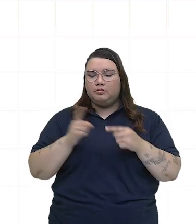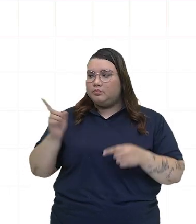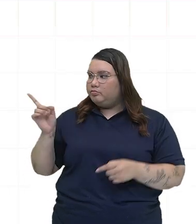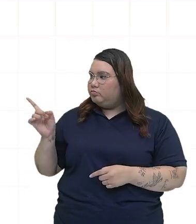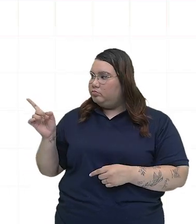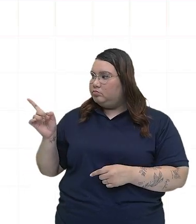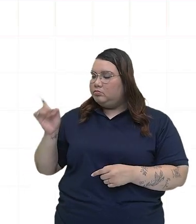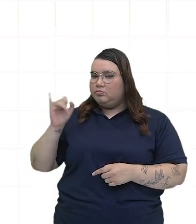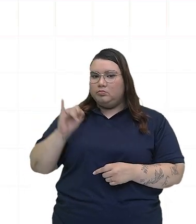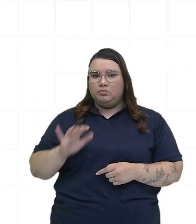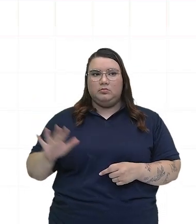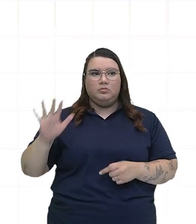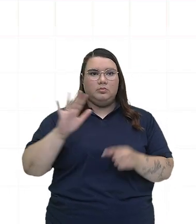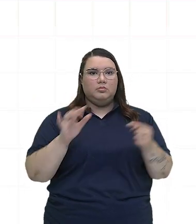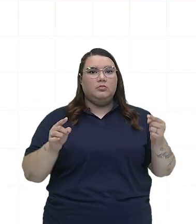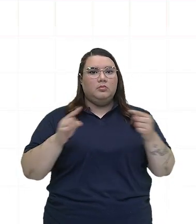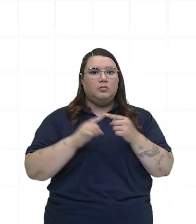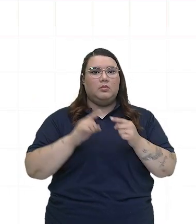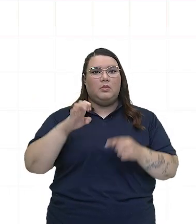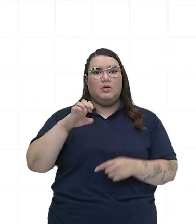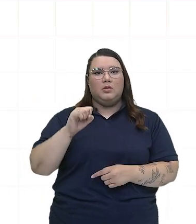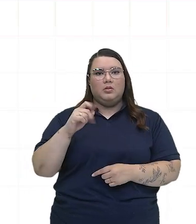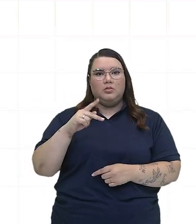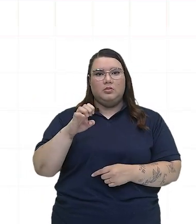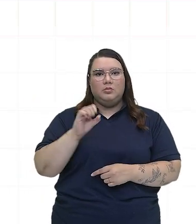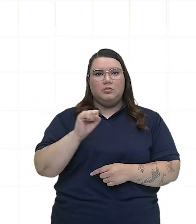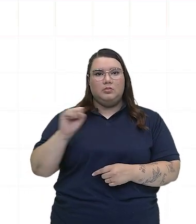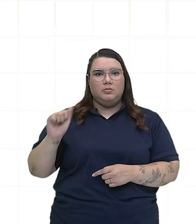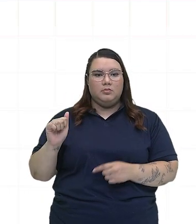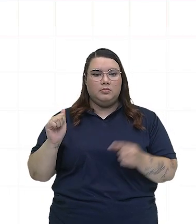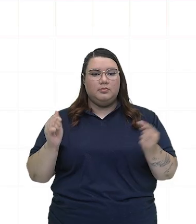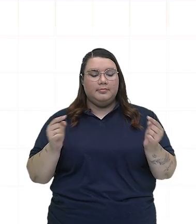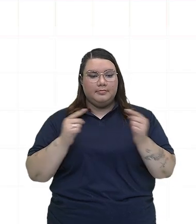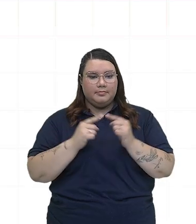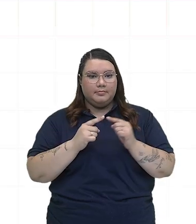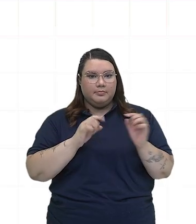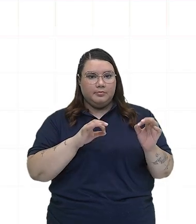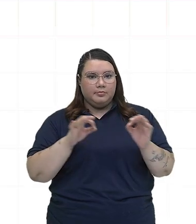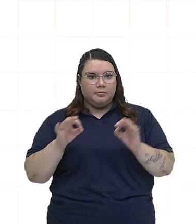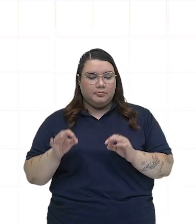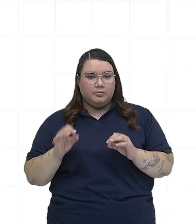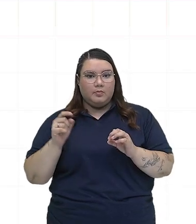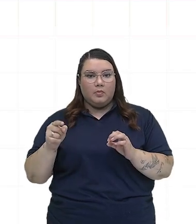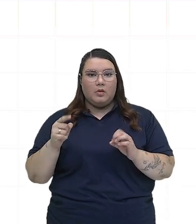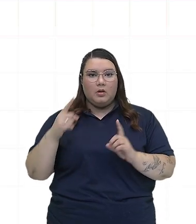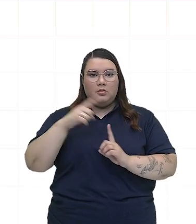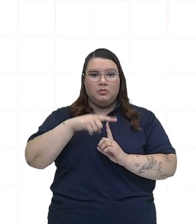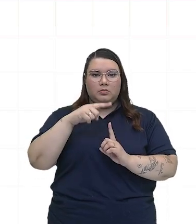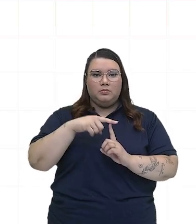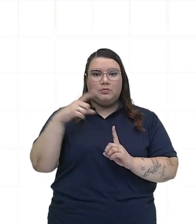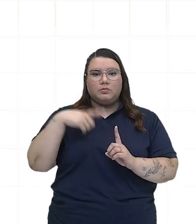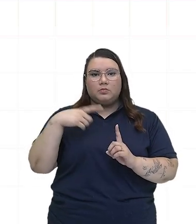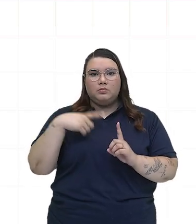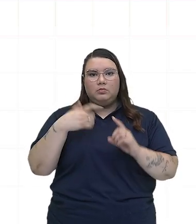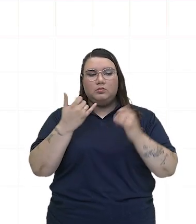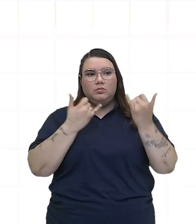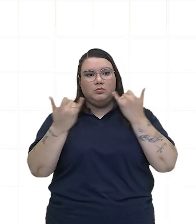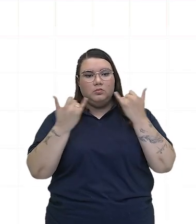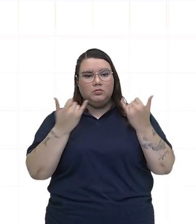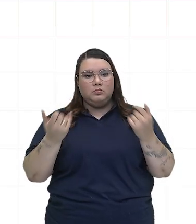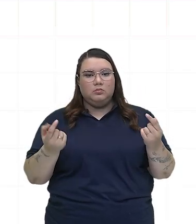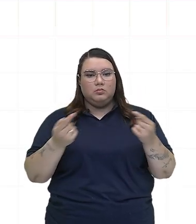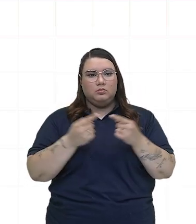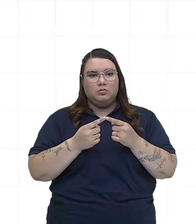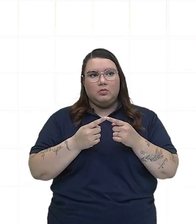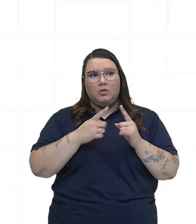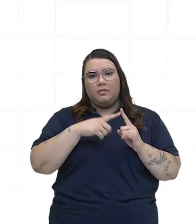mais espessa comparada à crosta oceânica. A crosta continental ela tem uma espessura que varia ali